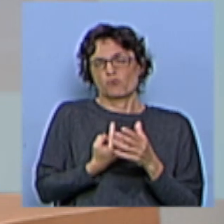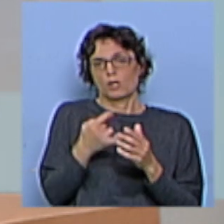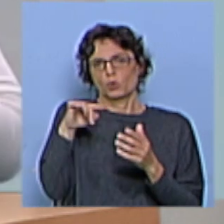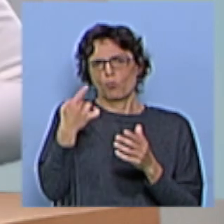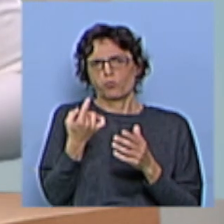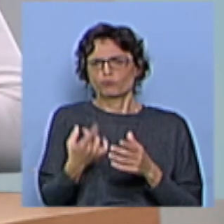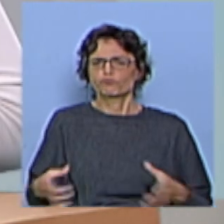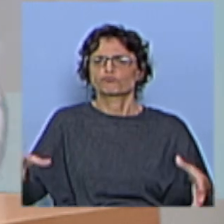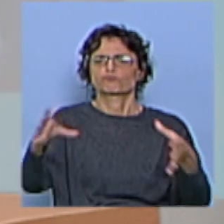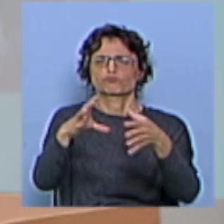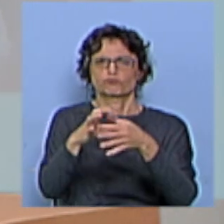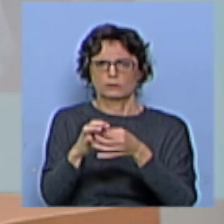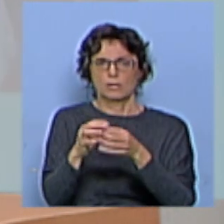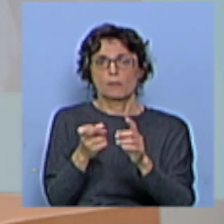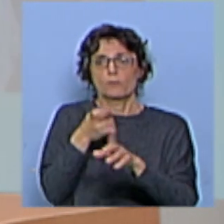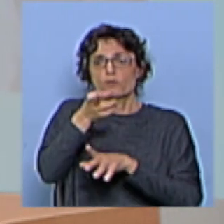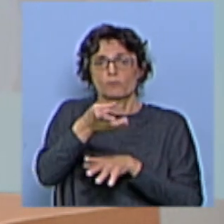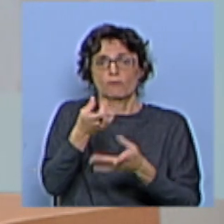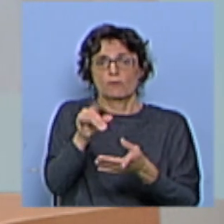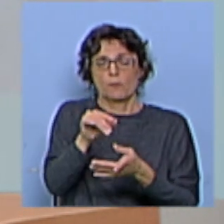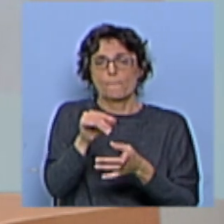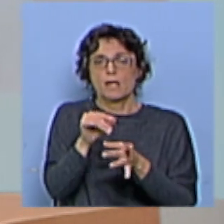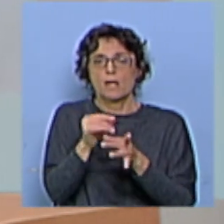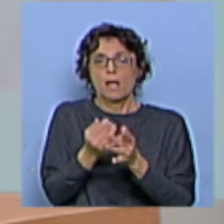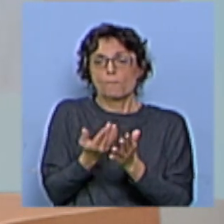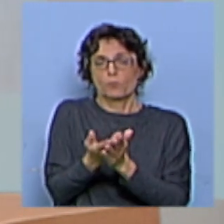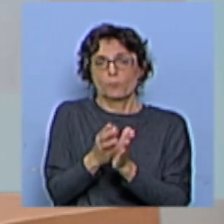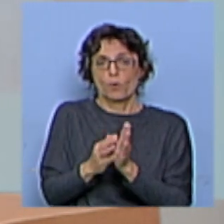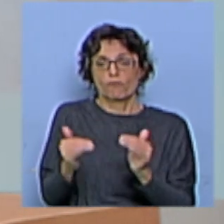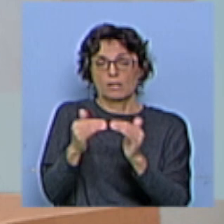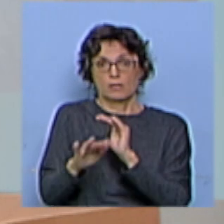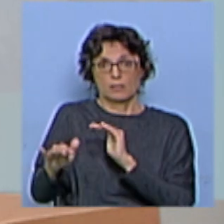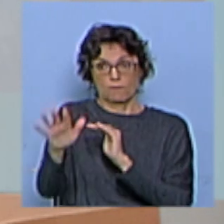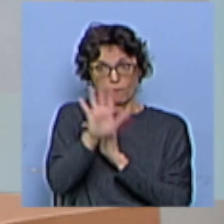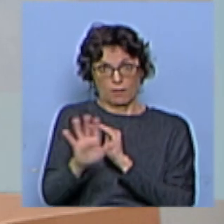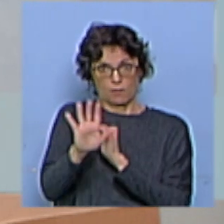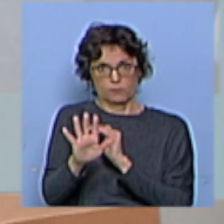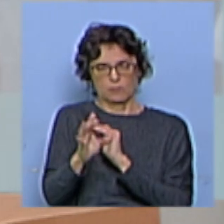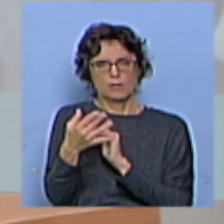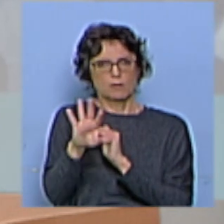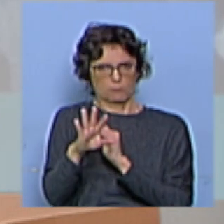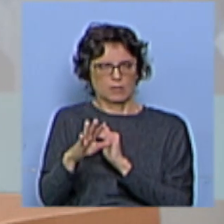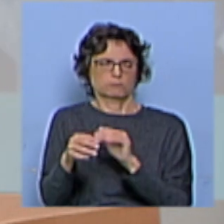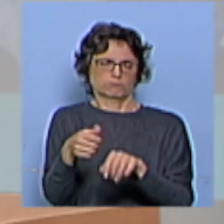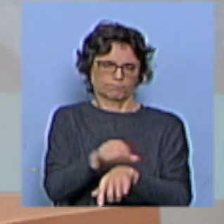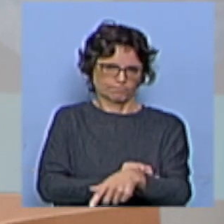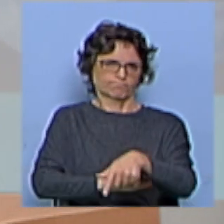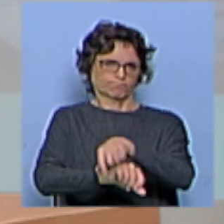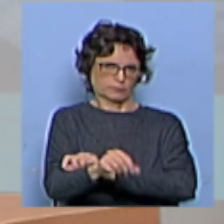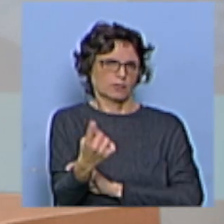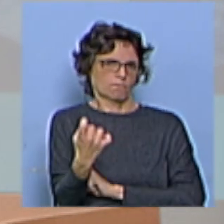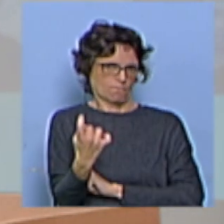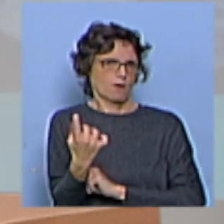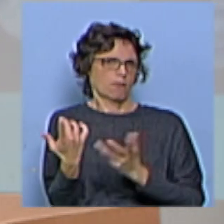toda uma série de propostas de âmbito nacional, mas há evidentemente ainda um caminho bastante grande para se fazer neste sentido. E